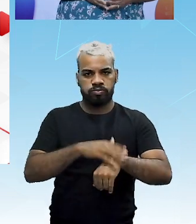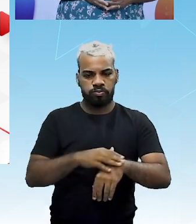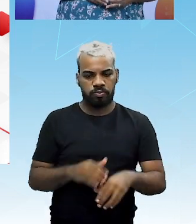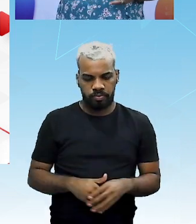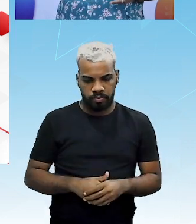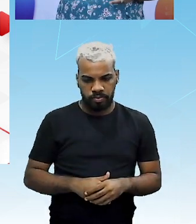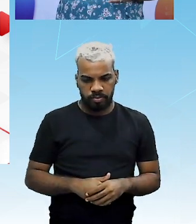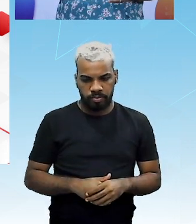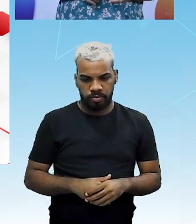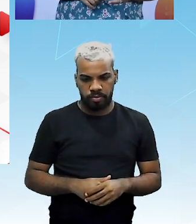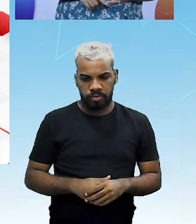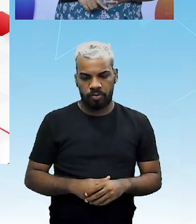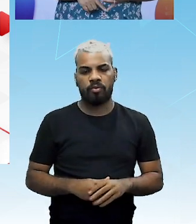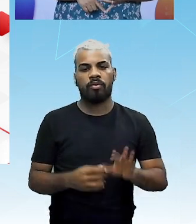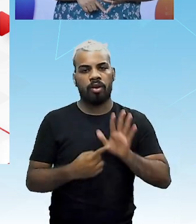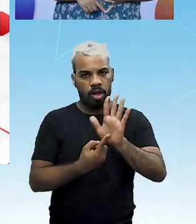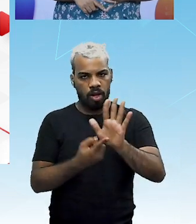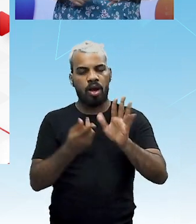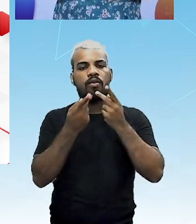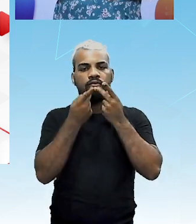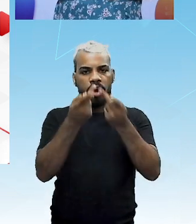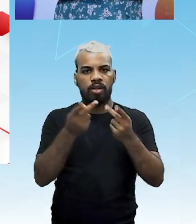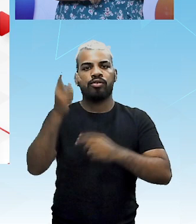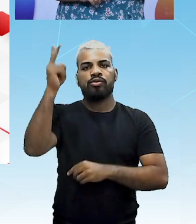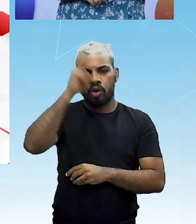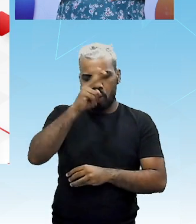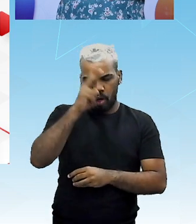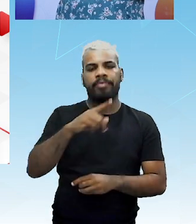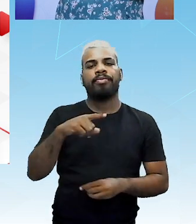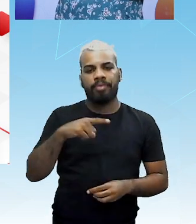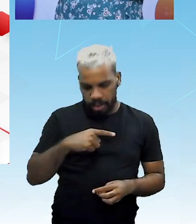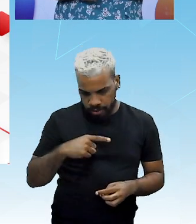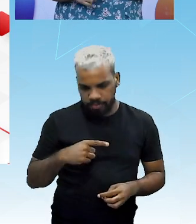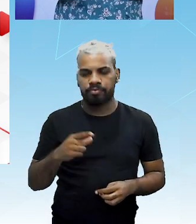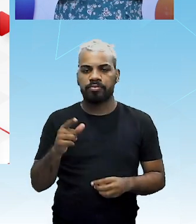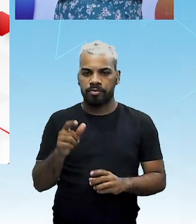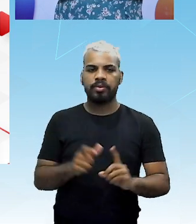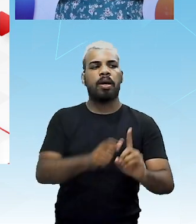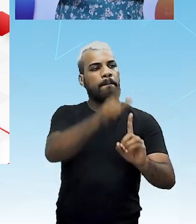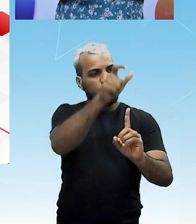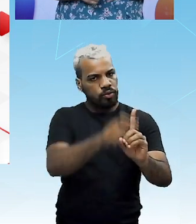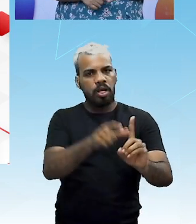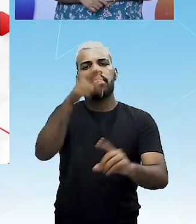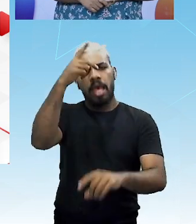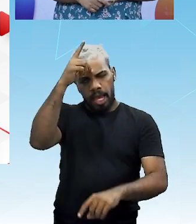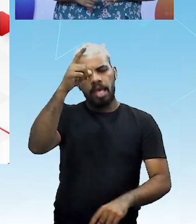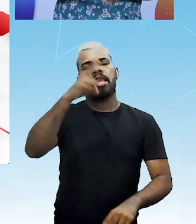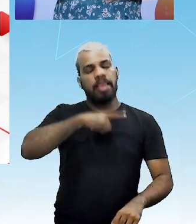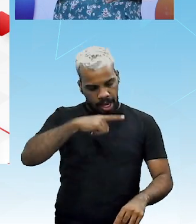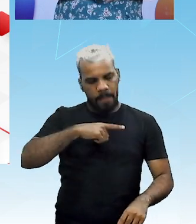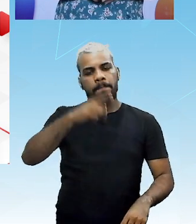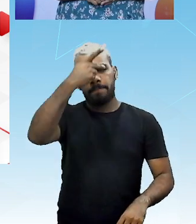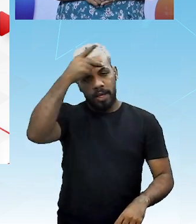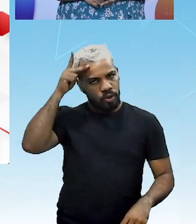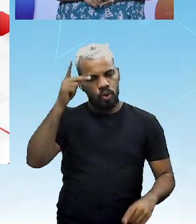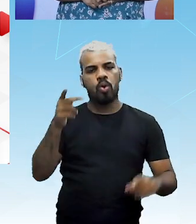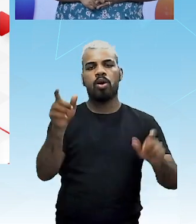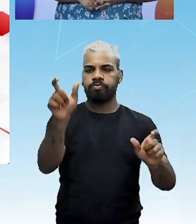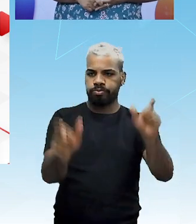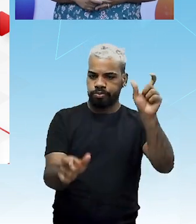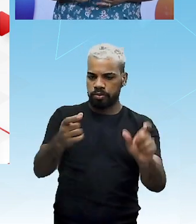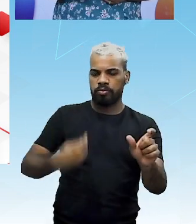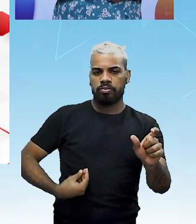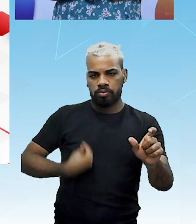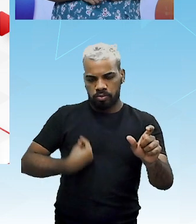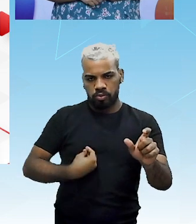Tipo, ele está contando uma história que envolve, né, personagens, as pessoas que estão ali envolvidas numa determinada